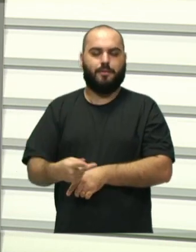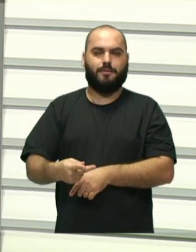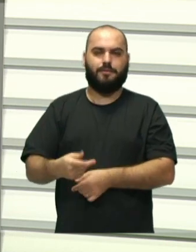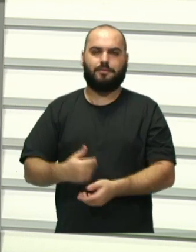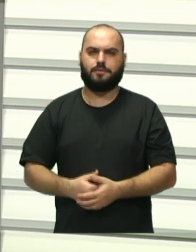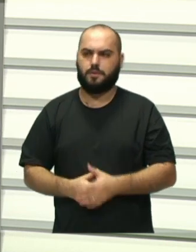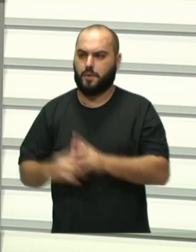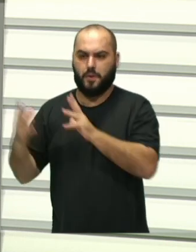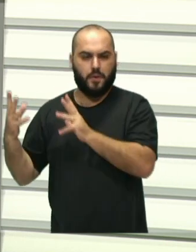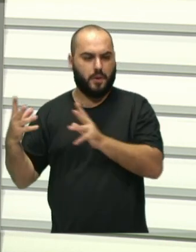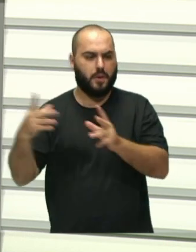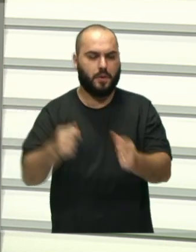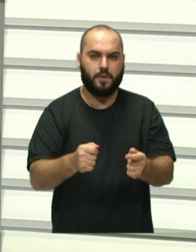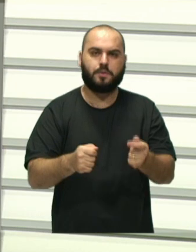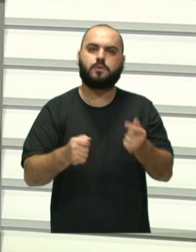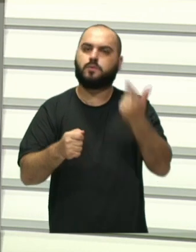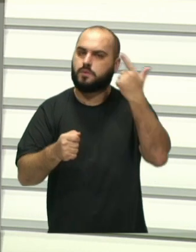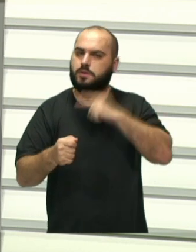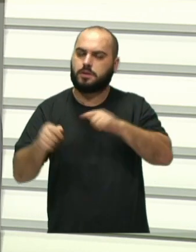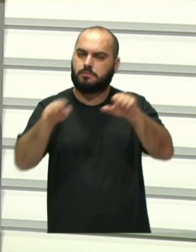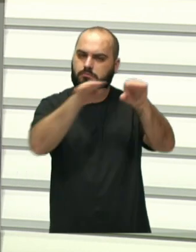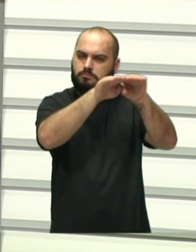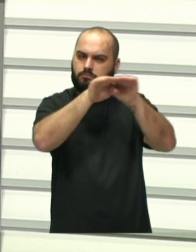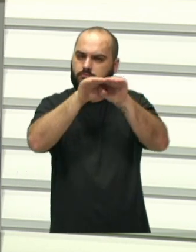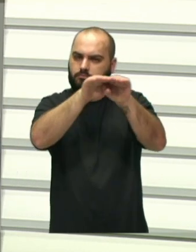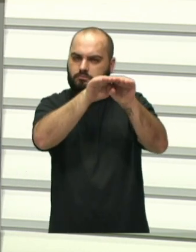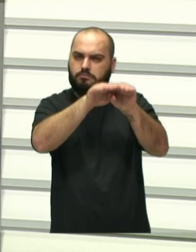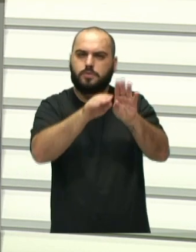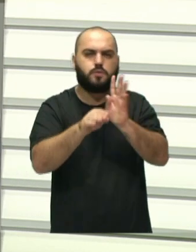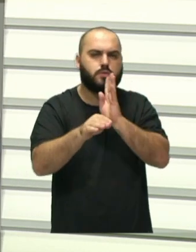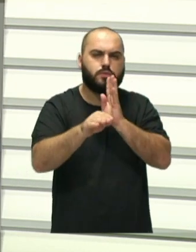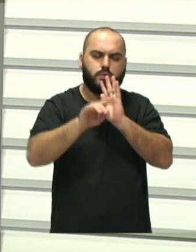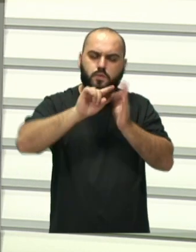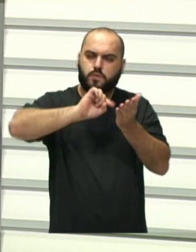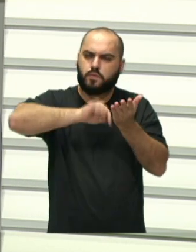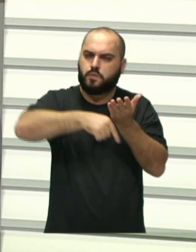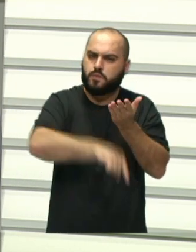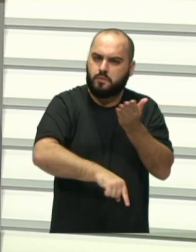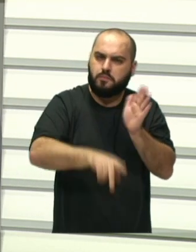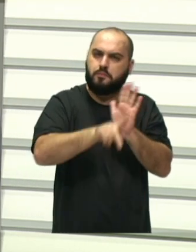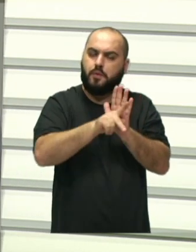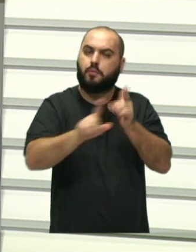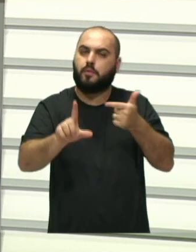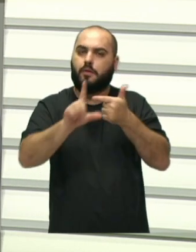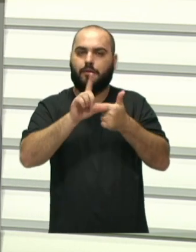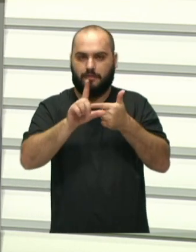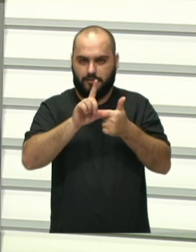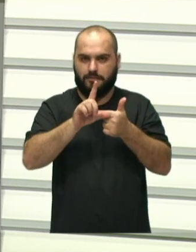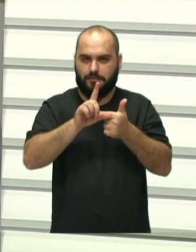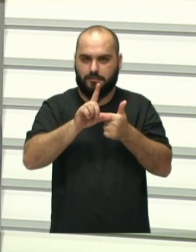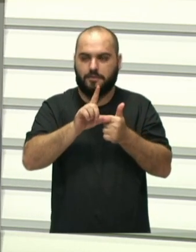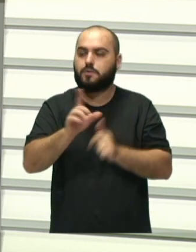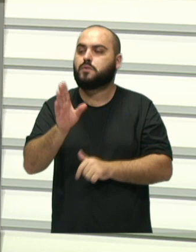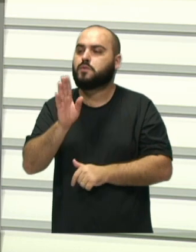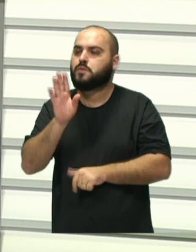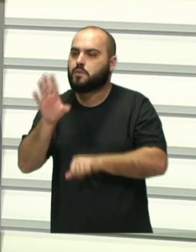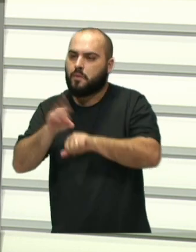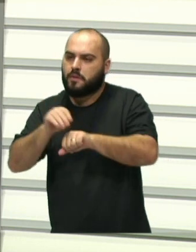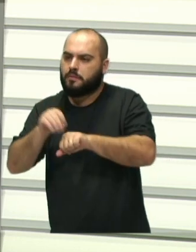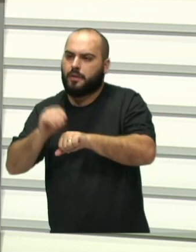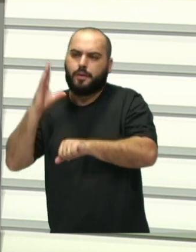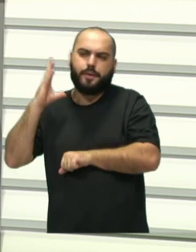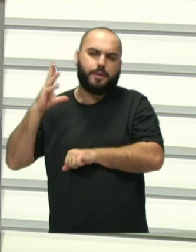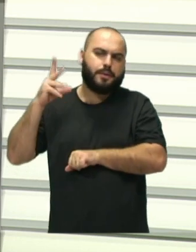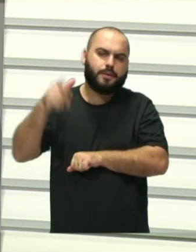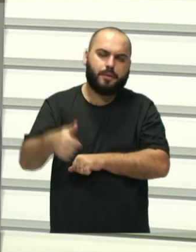está sendo nivelado e tendo profundo conhecimento do Poder Legislativo e conhecimento é de todos os